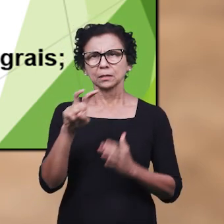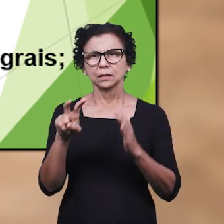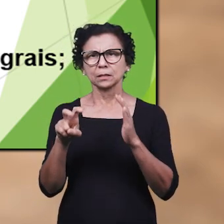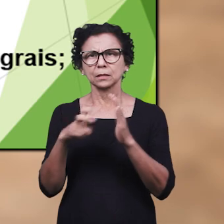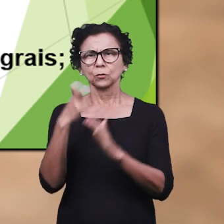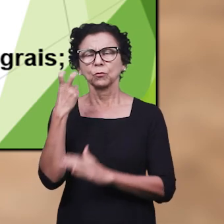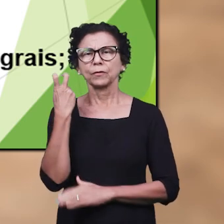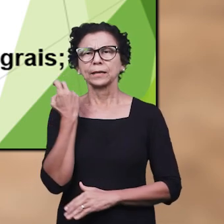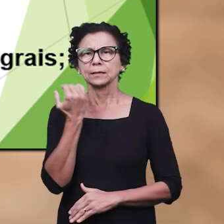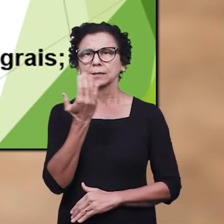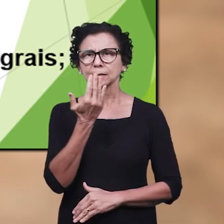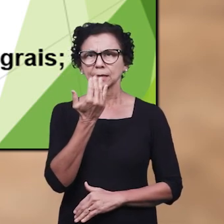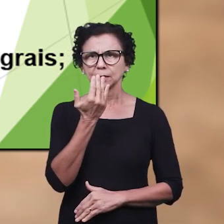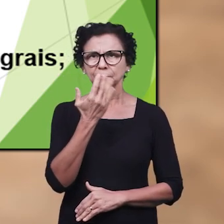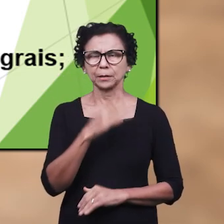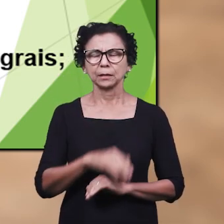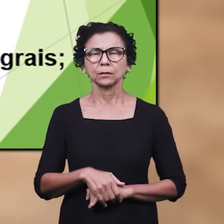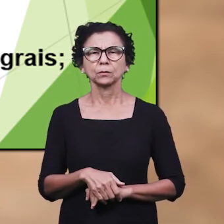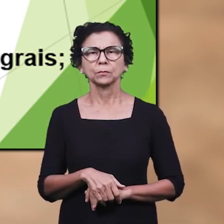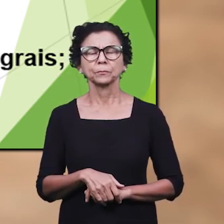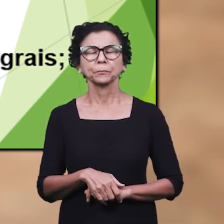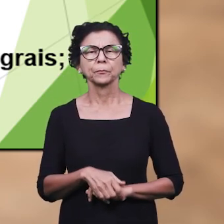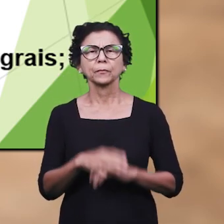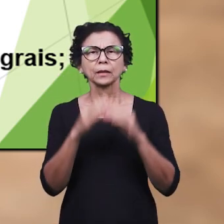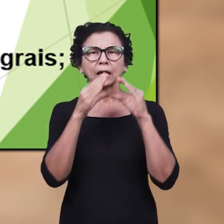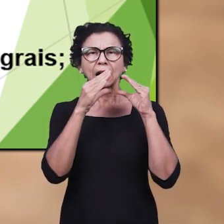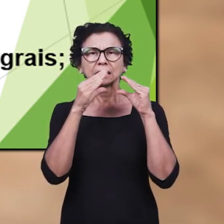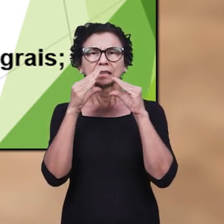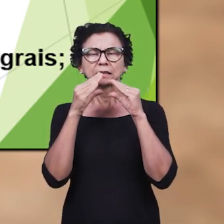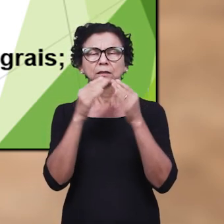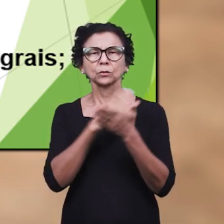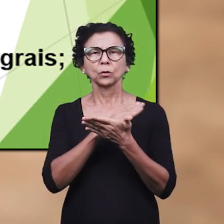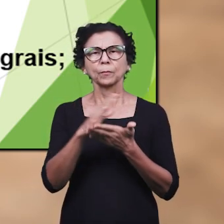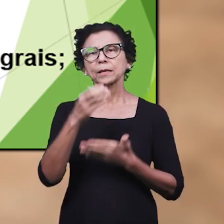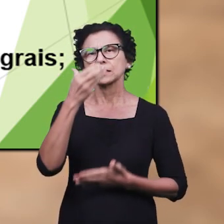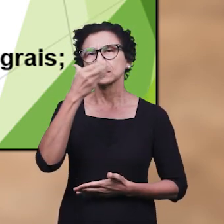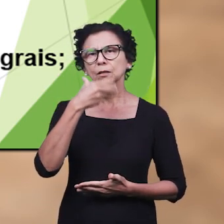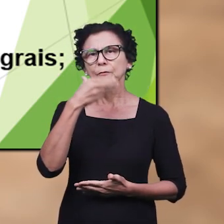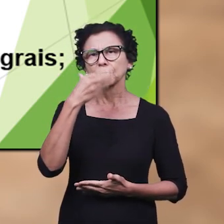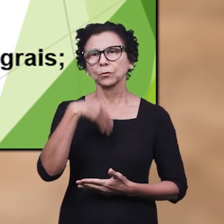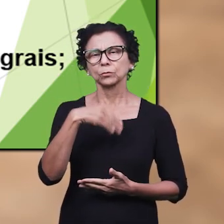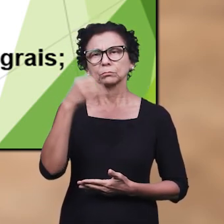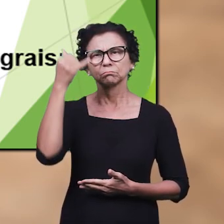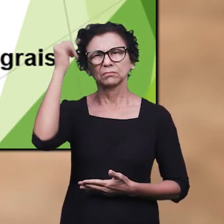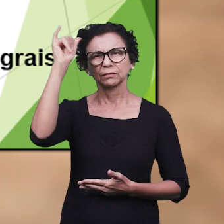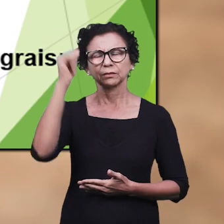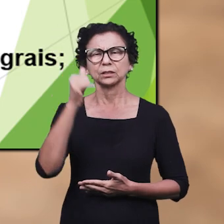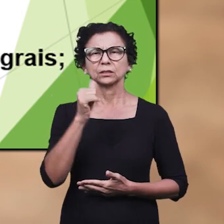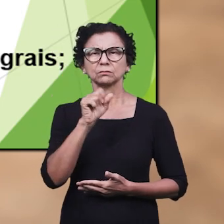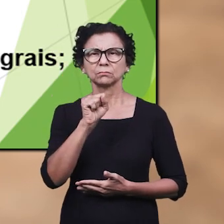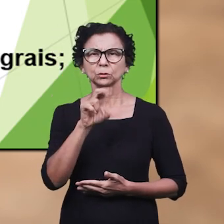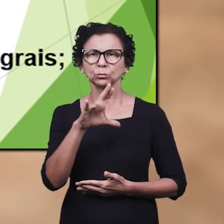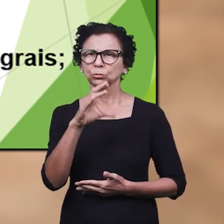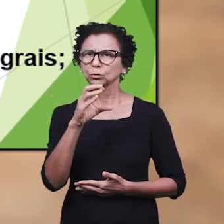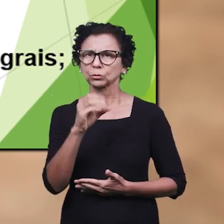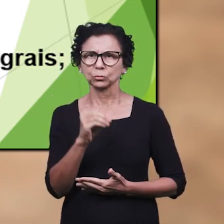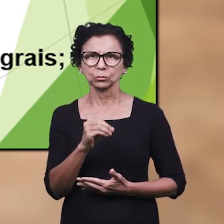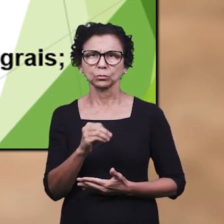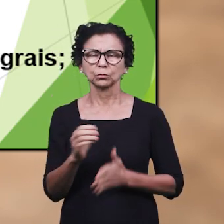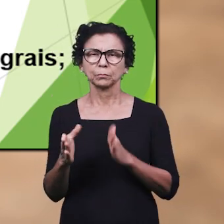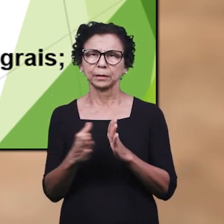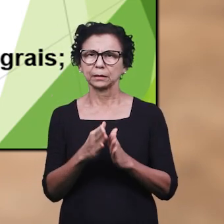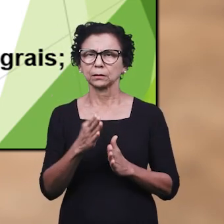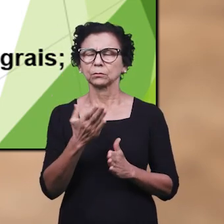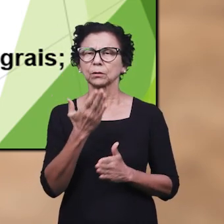facilitar. Nos lanches, comece pelas frutas, evite sucos, né, bebidas durante também o